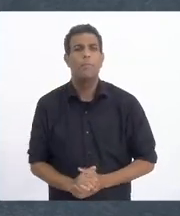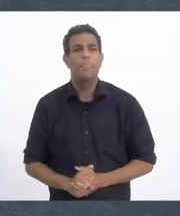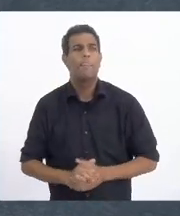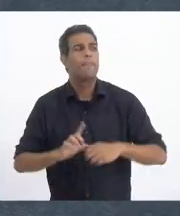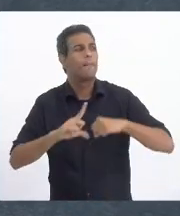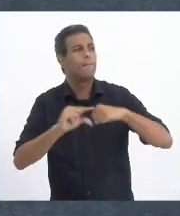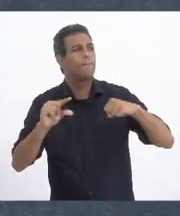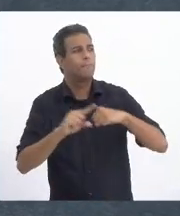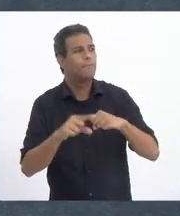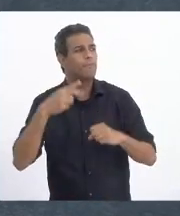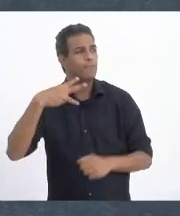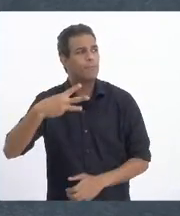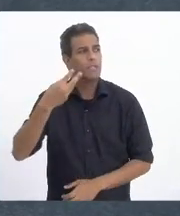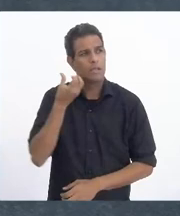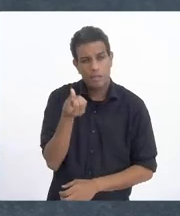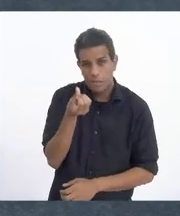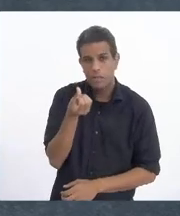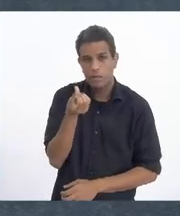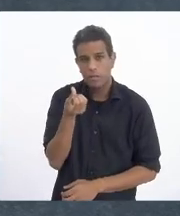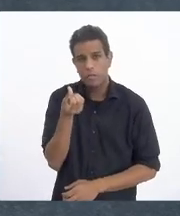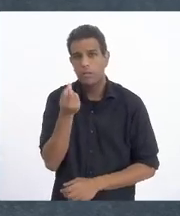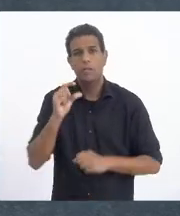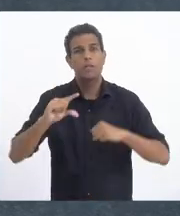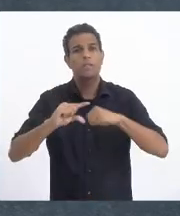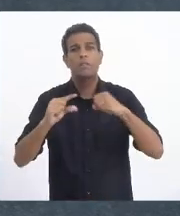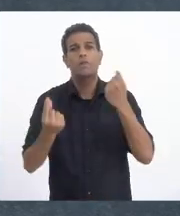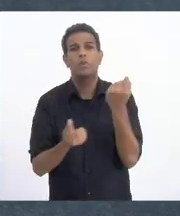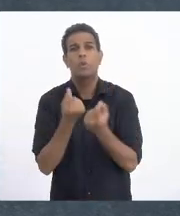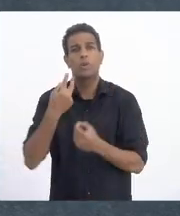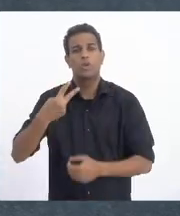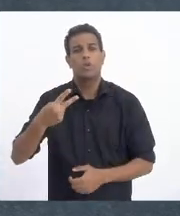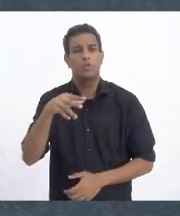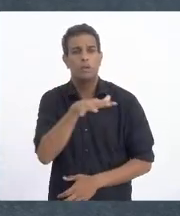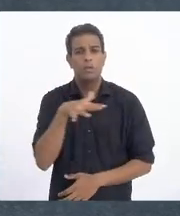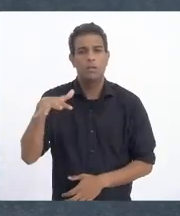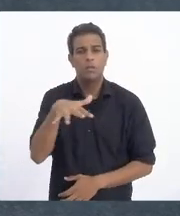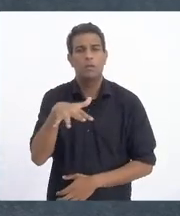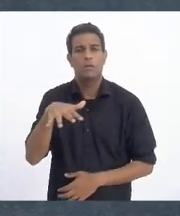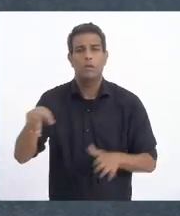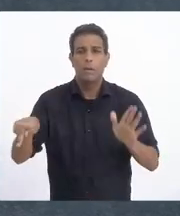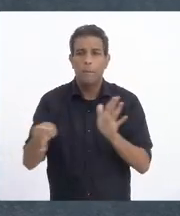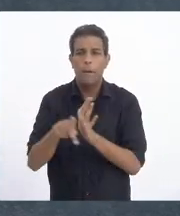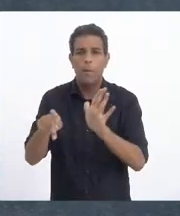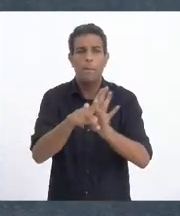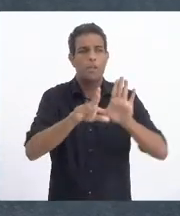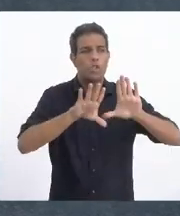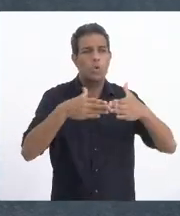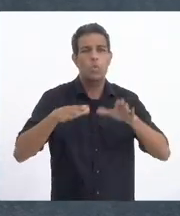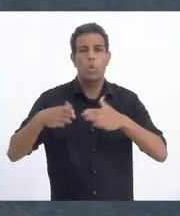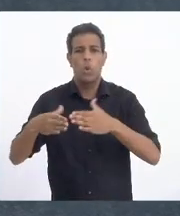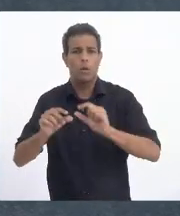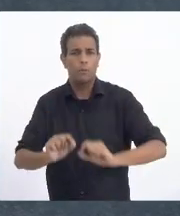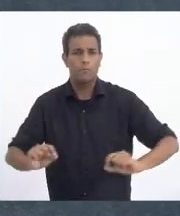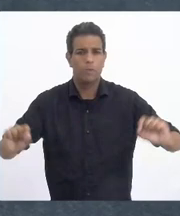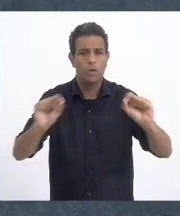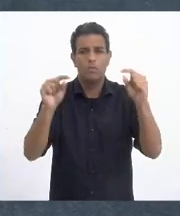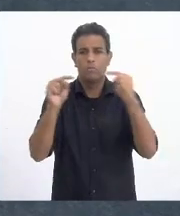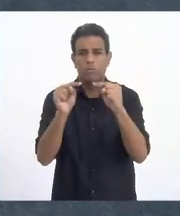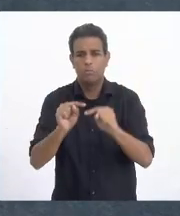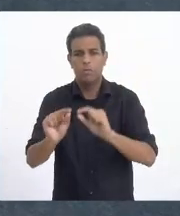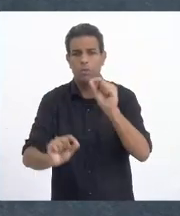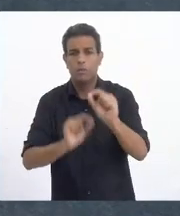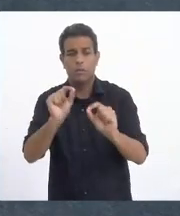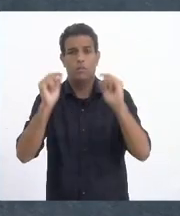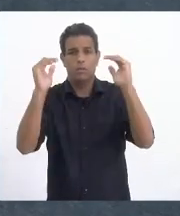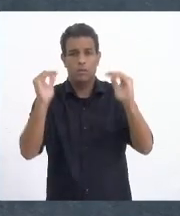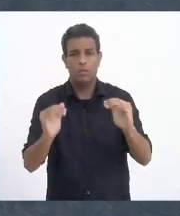artigo 36, inciso 2, que diz o seguinte: para os regimes próprios de previdência social dos estados, do